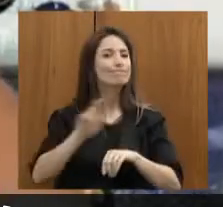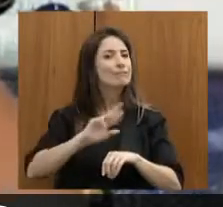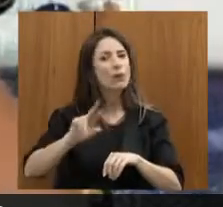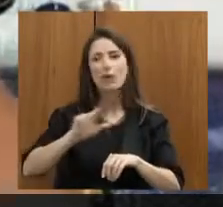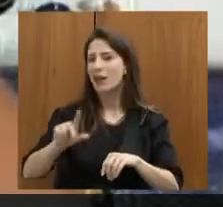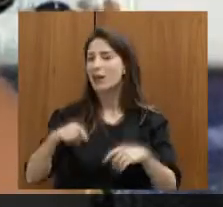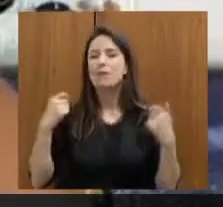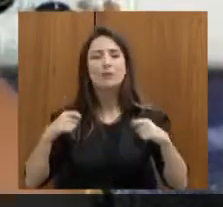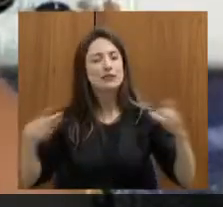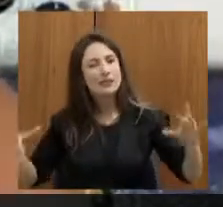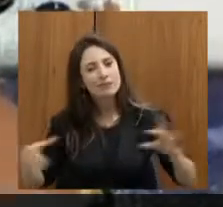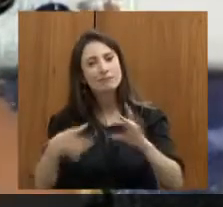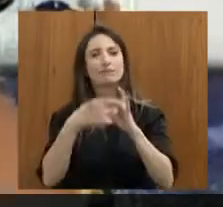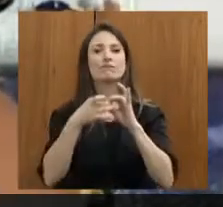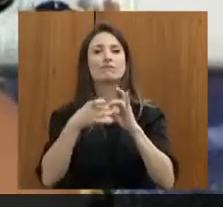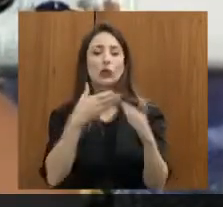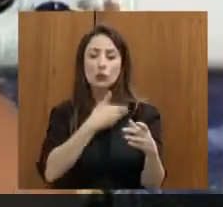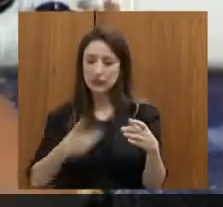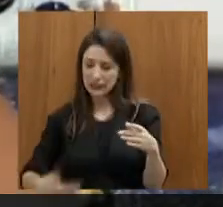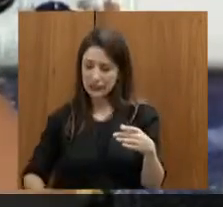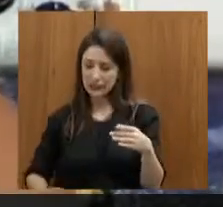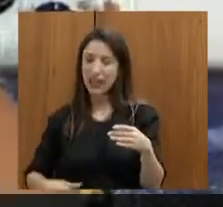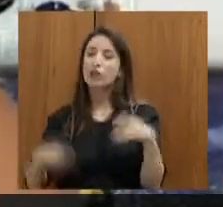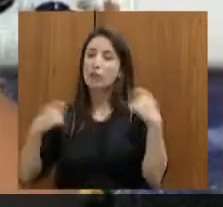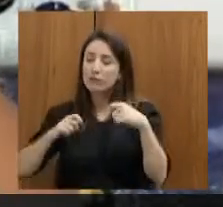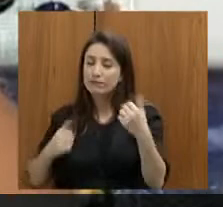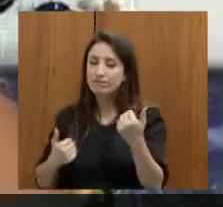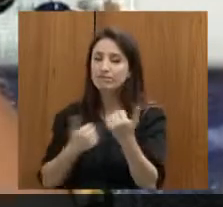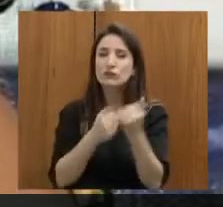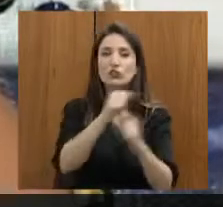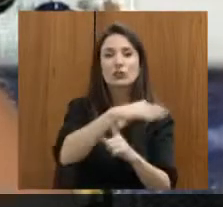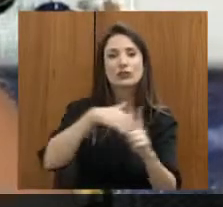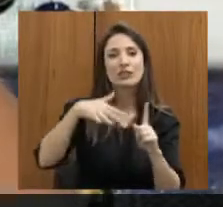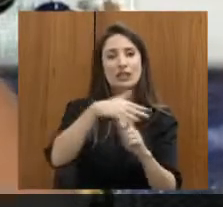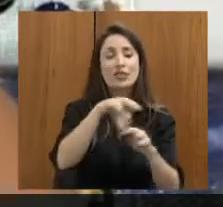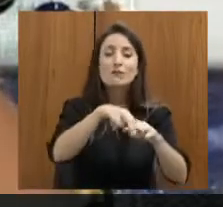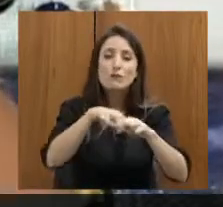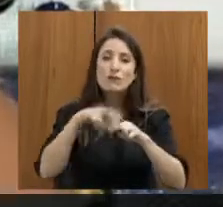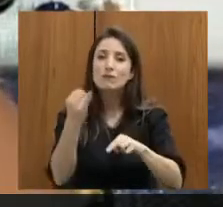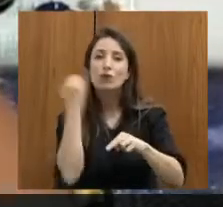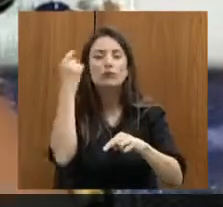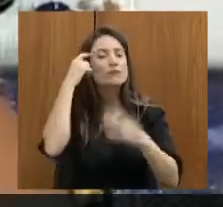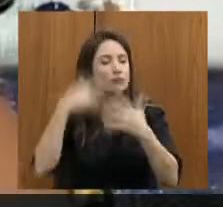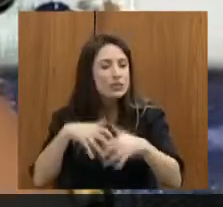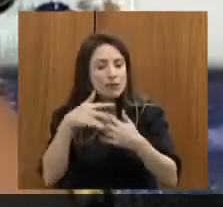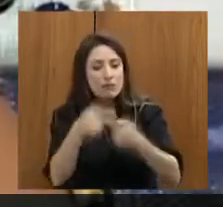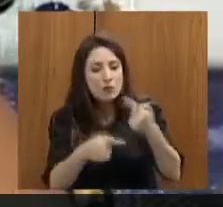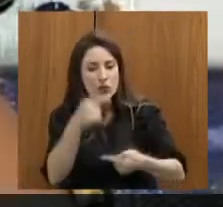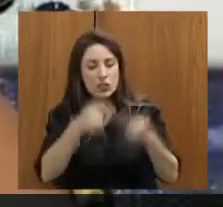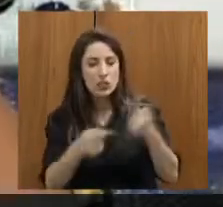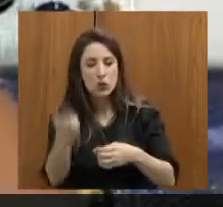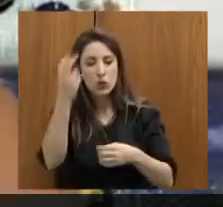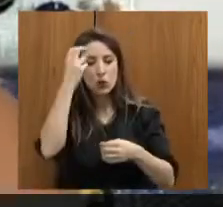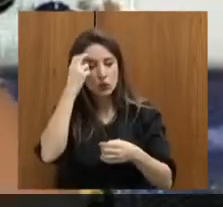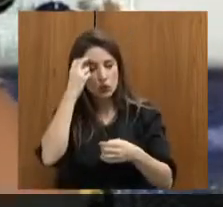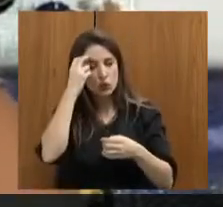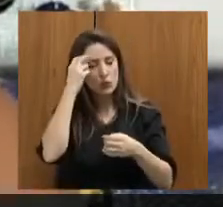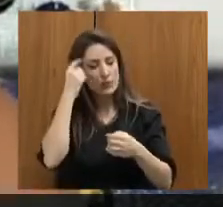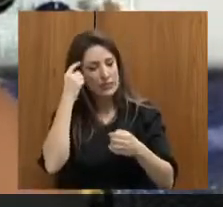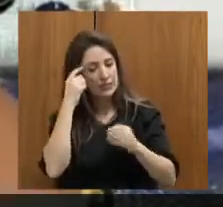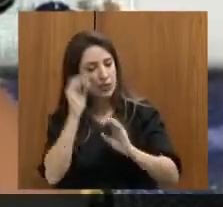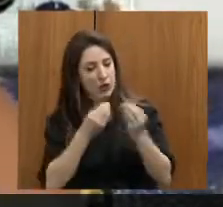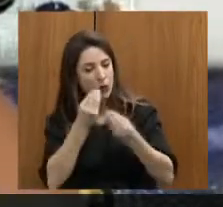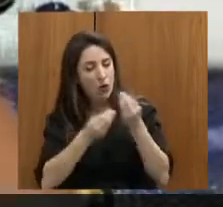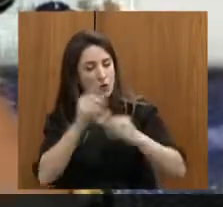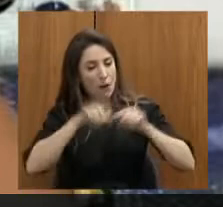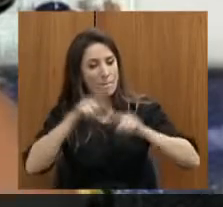estar e não contrário então nessa forma a gente precisa pensar políticas de cultura e principalmente patrimônio cultural e preciso